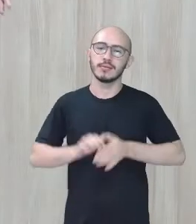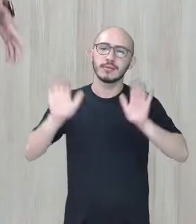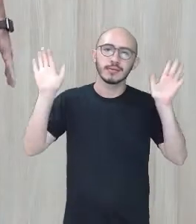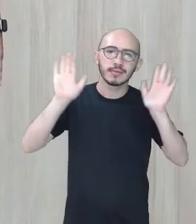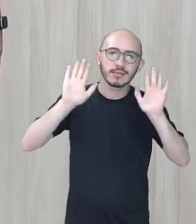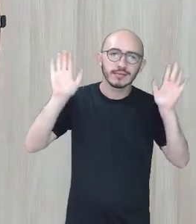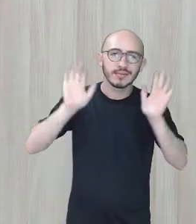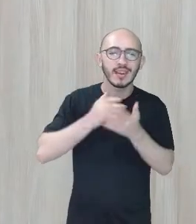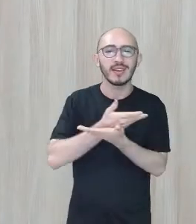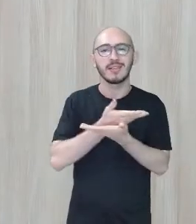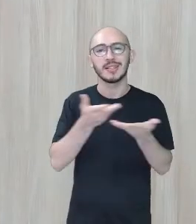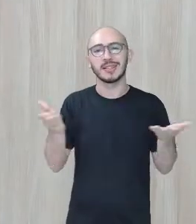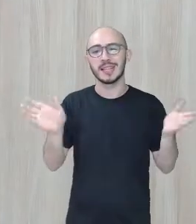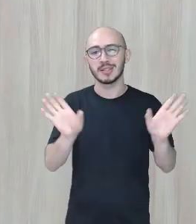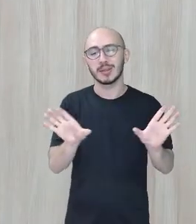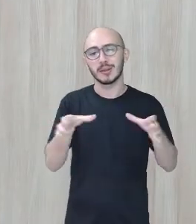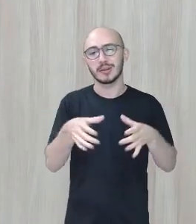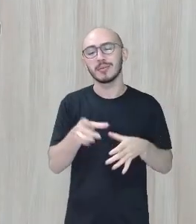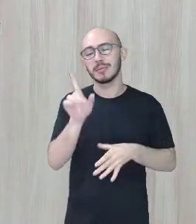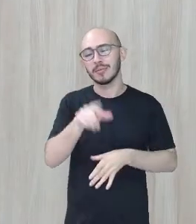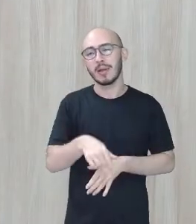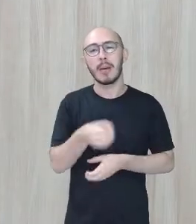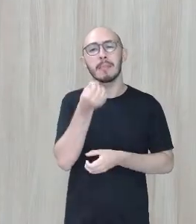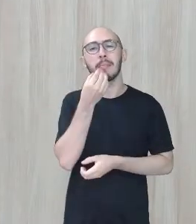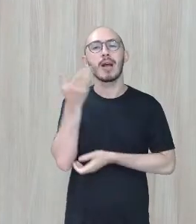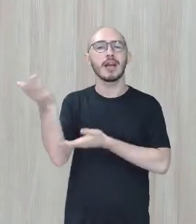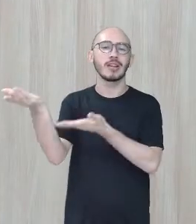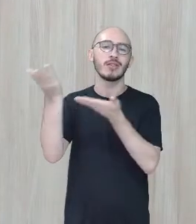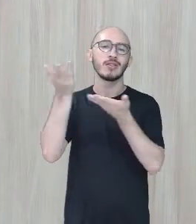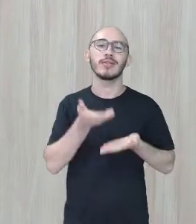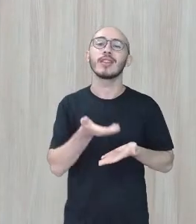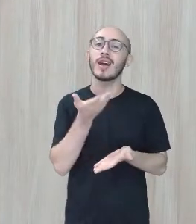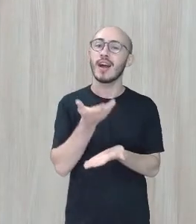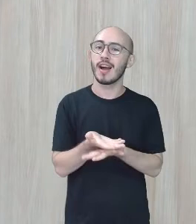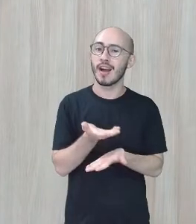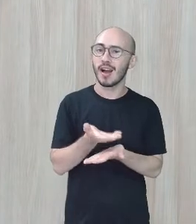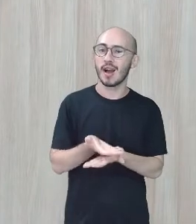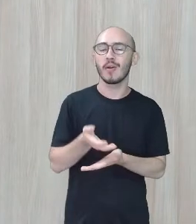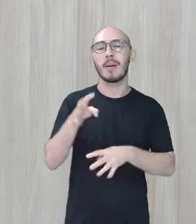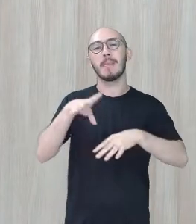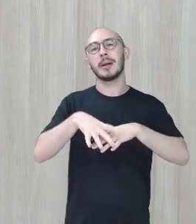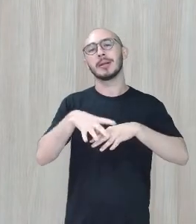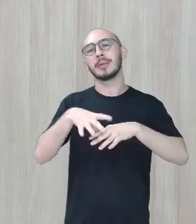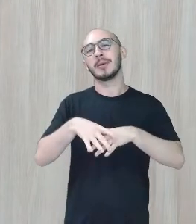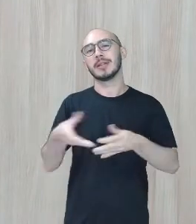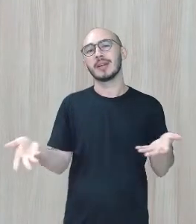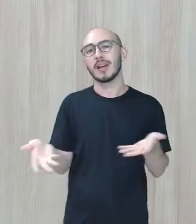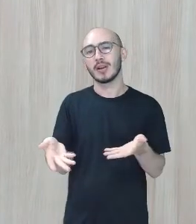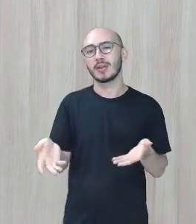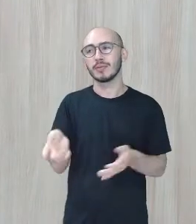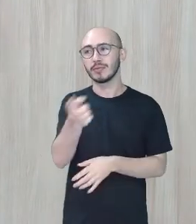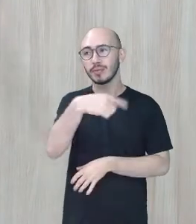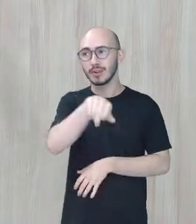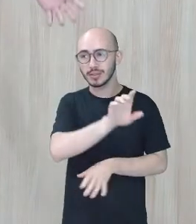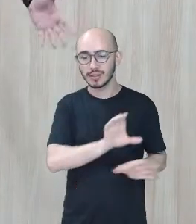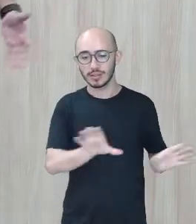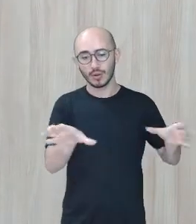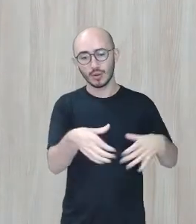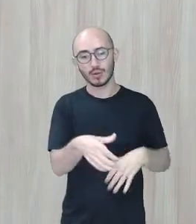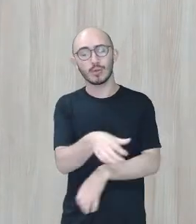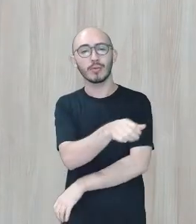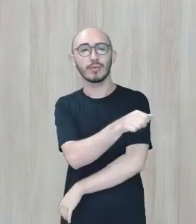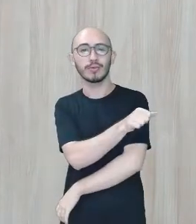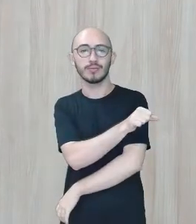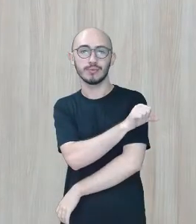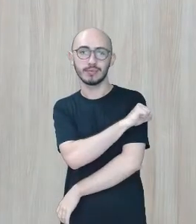Olá, galerinha! Seja muito bem-vindo a mais uma aula de matemática para os alunos dos anos finais,